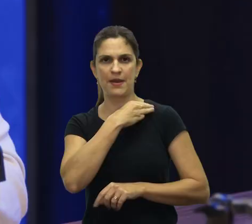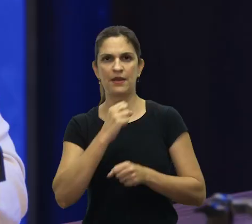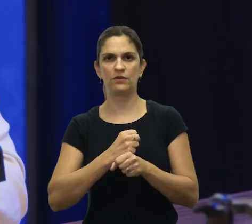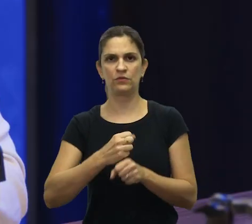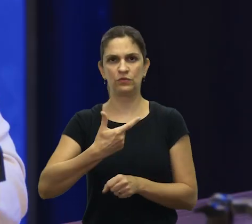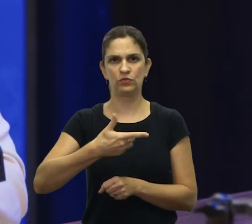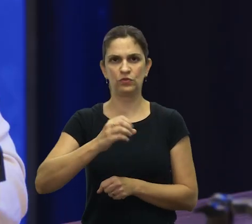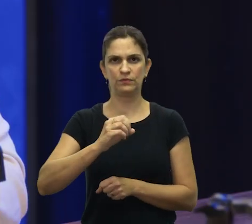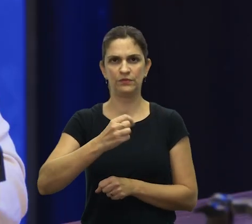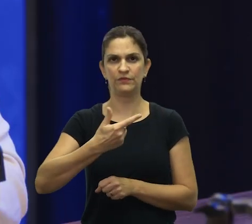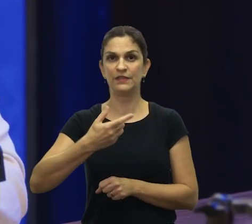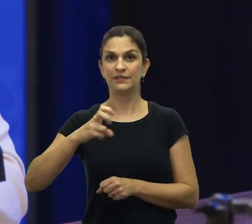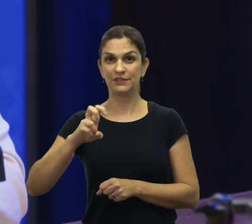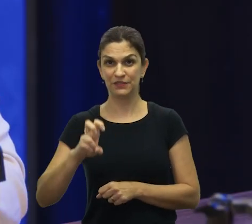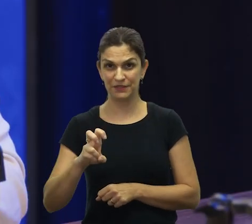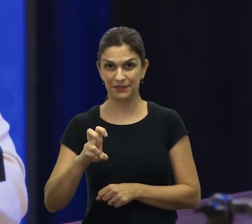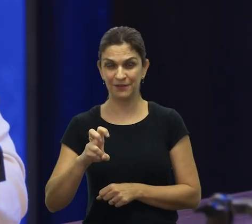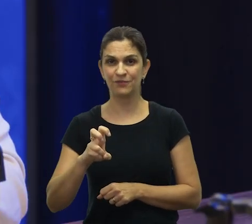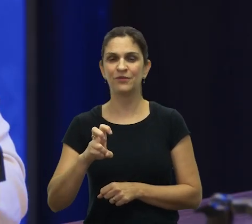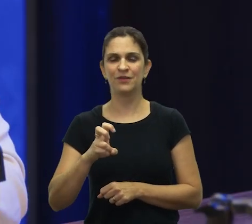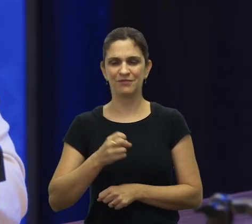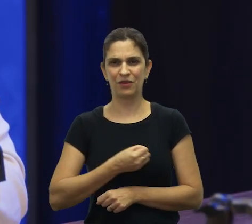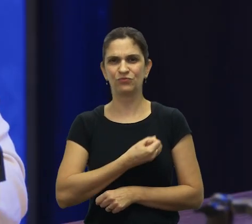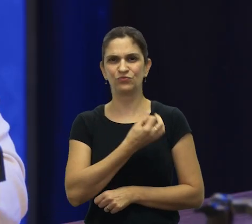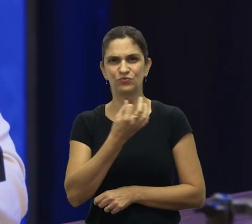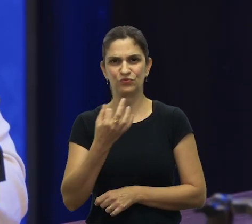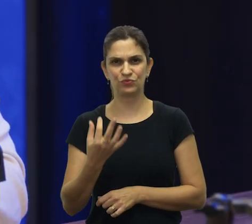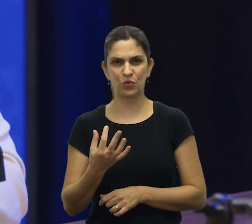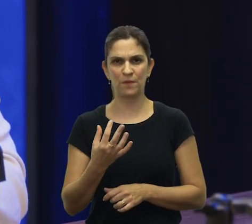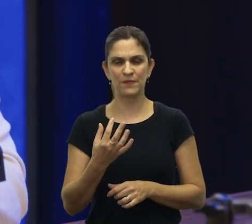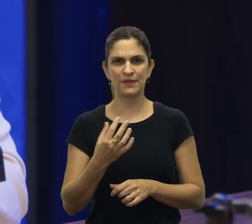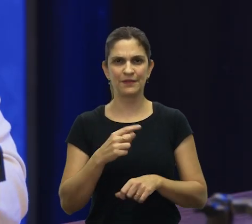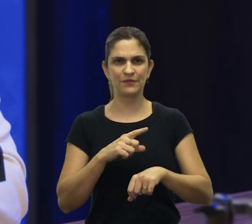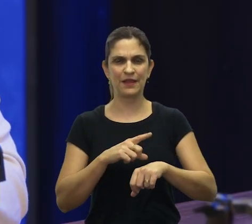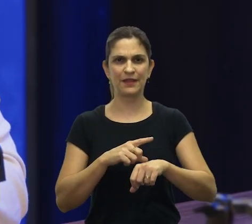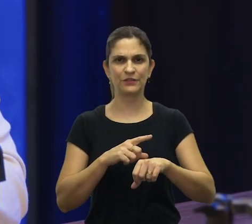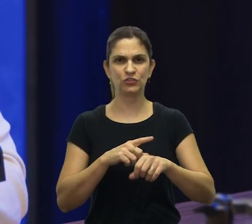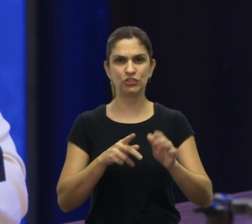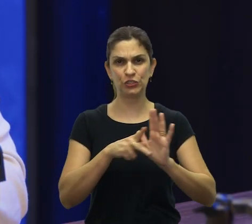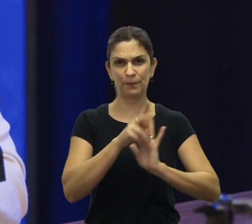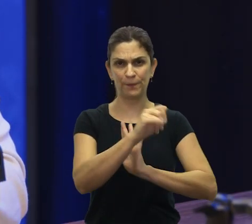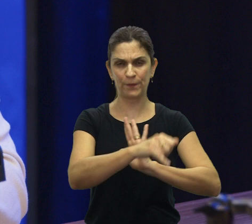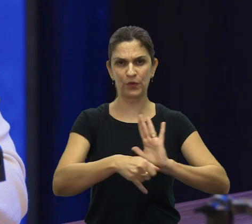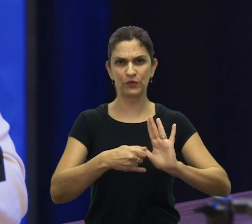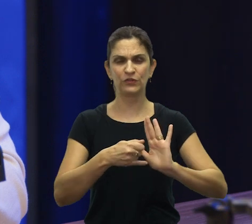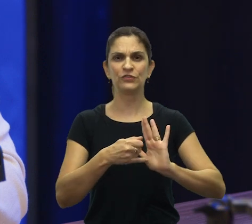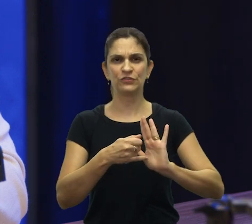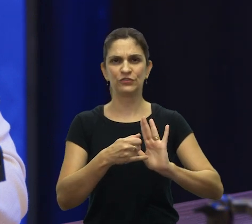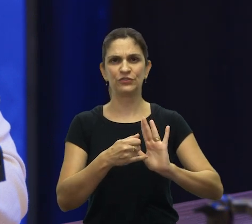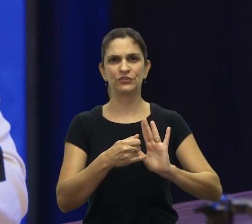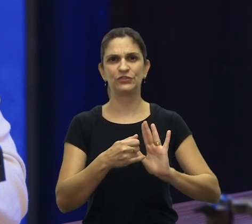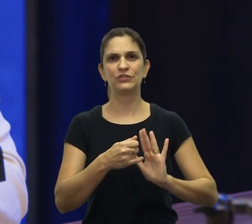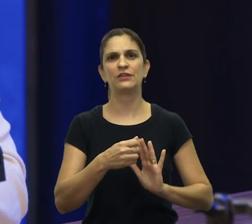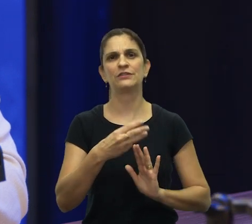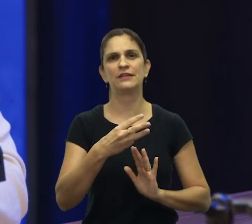Então, os números atualizados até maio deste ano, com 3 anos e meio de projeto, nós